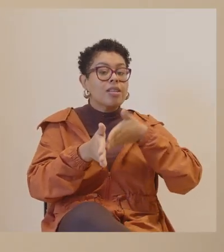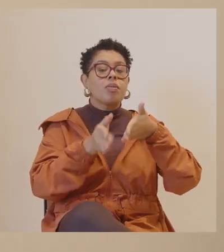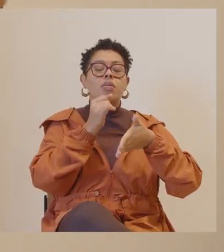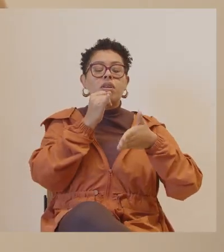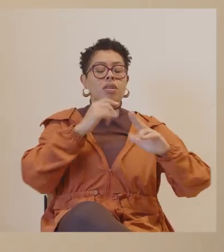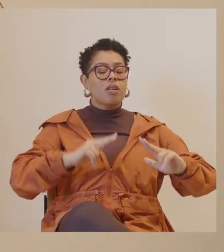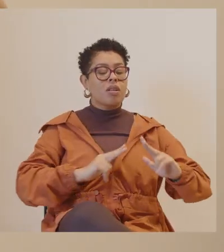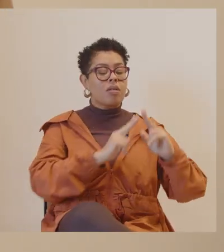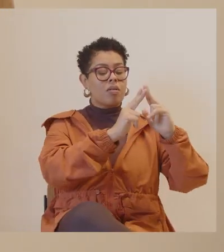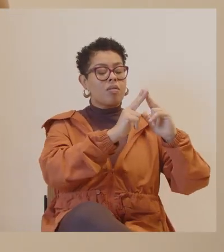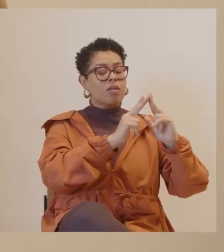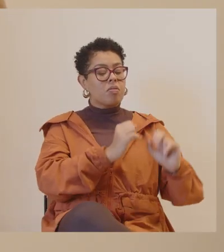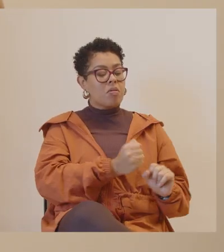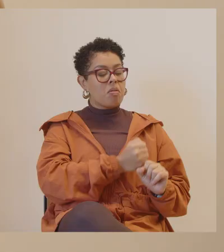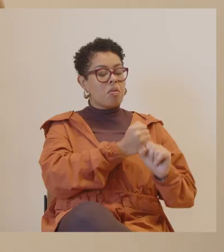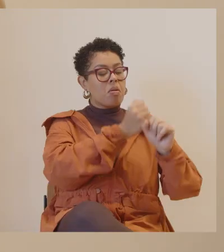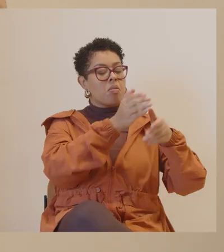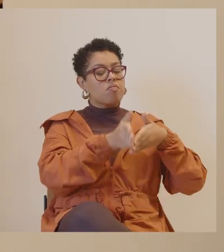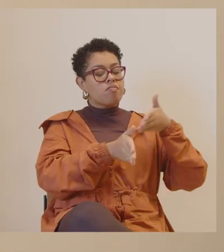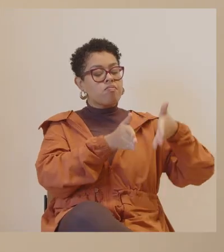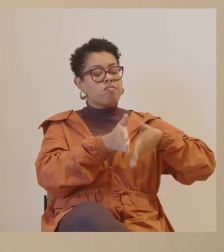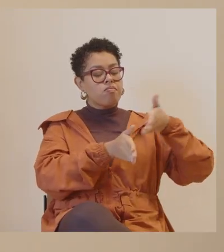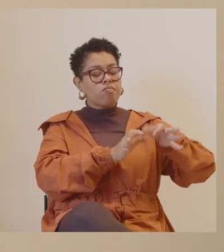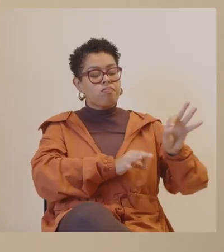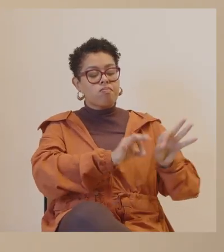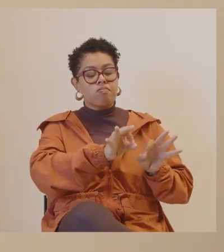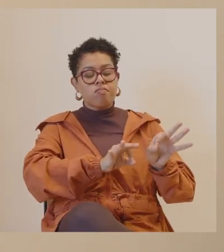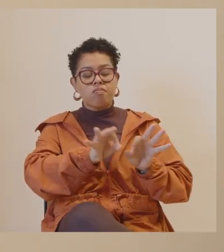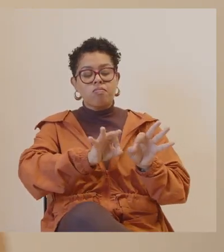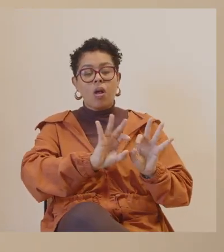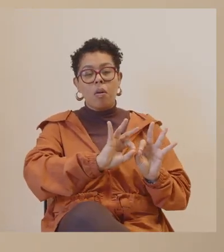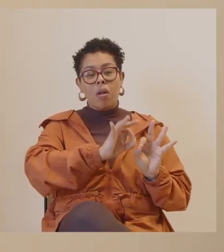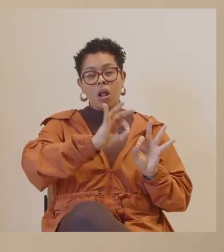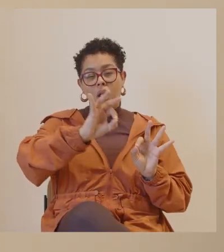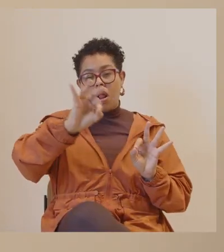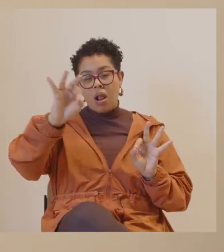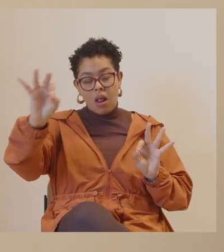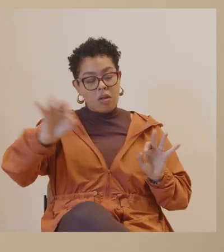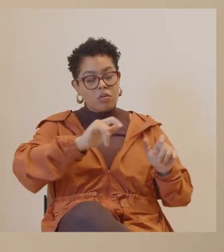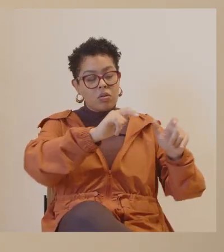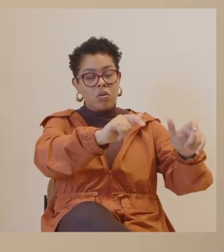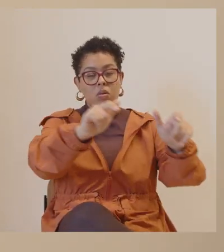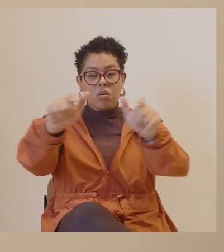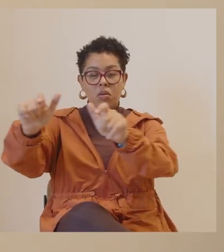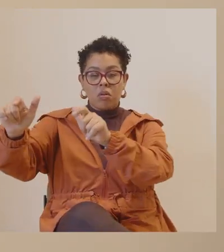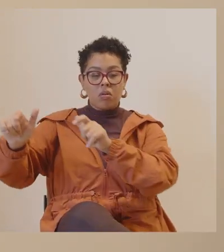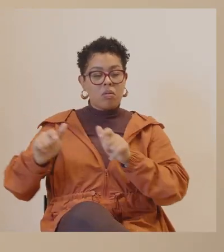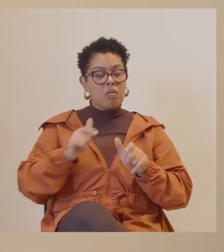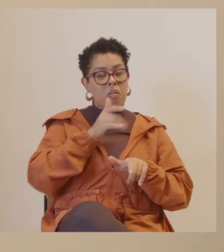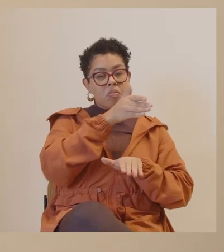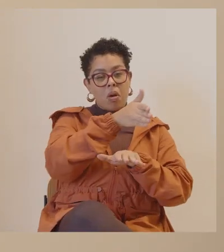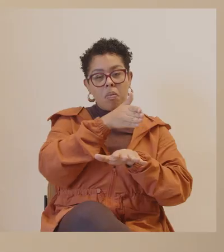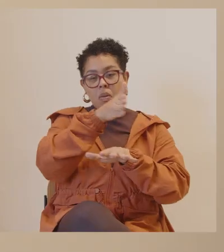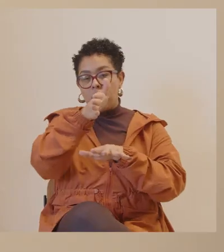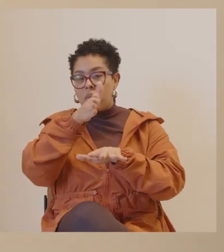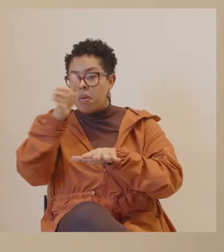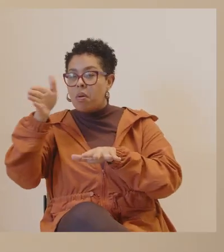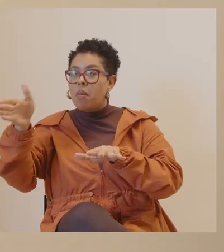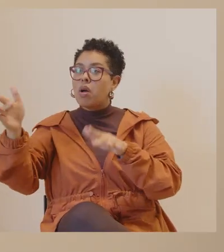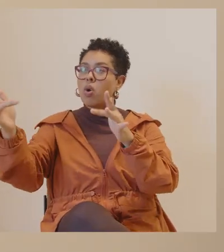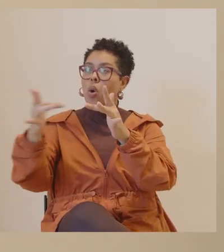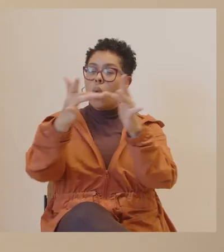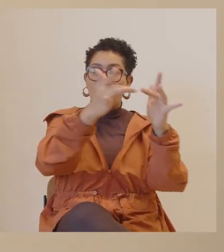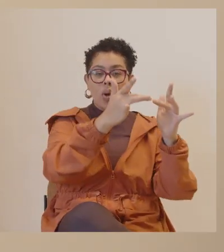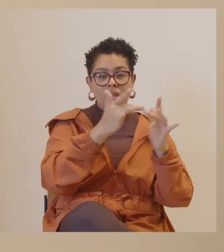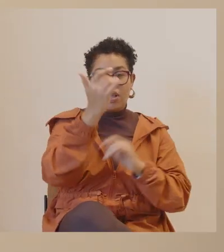as estações estavam sendo construídas nesse momento, e alcançar os lugares, né, os recantos verdes e